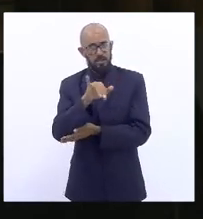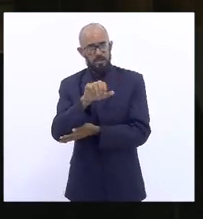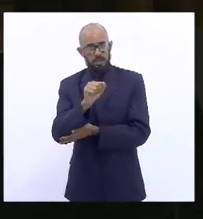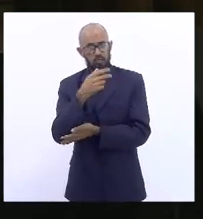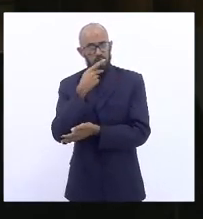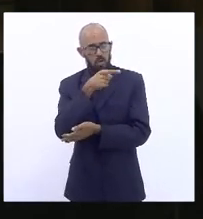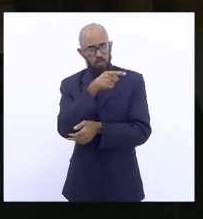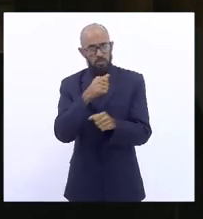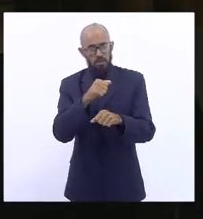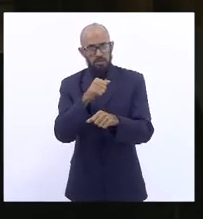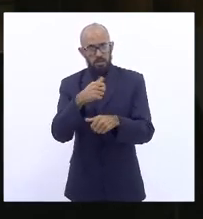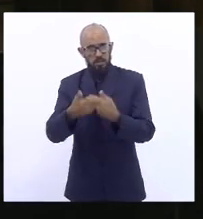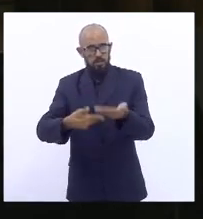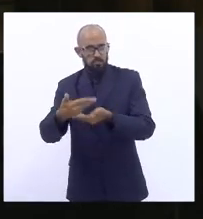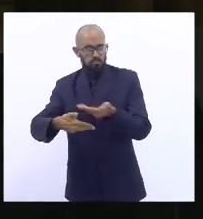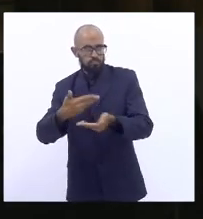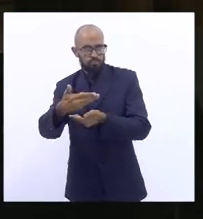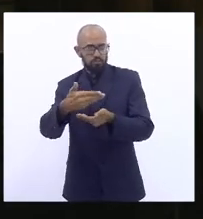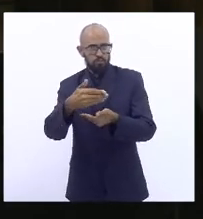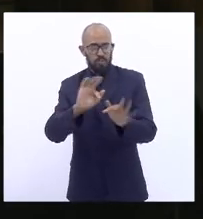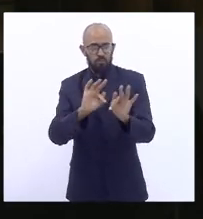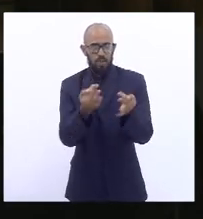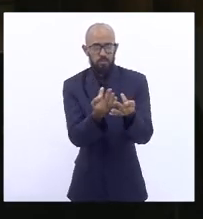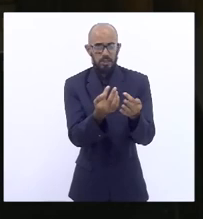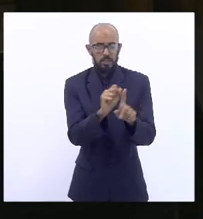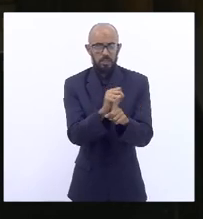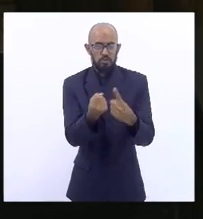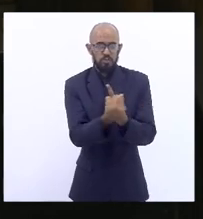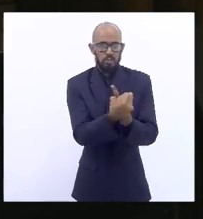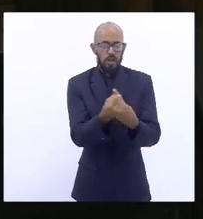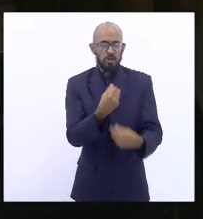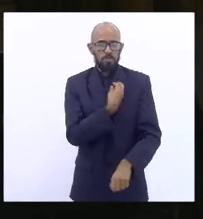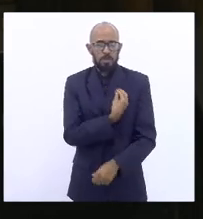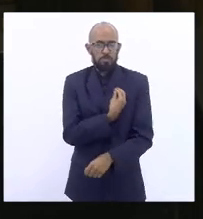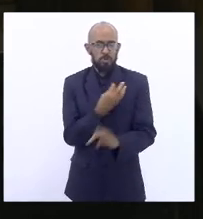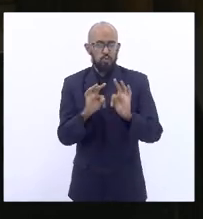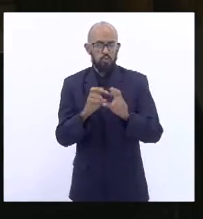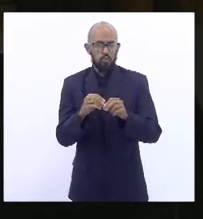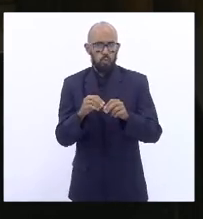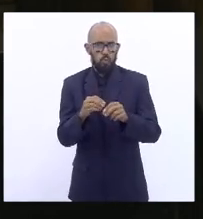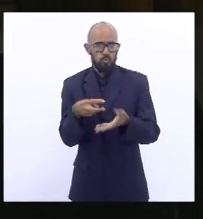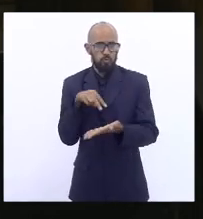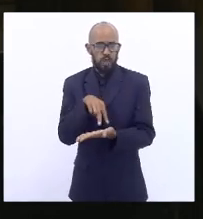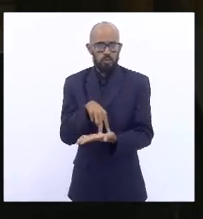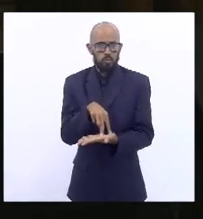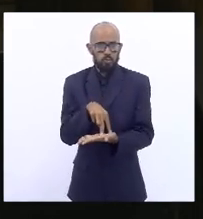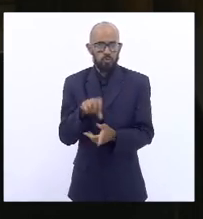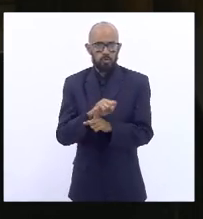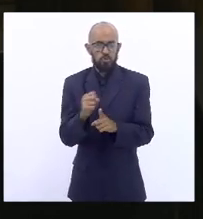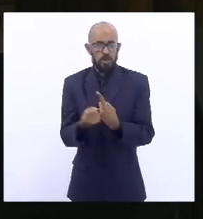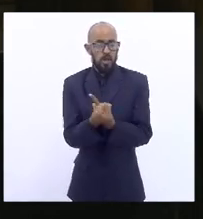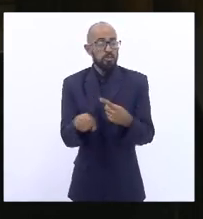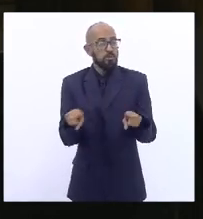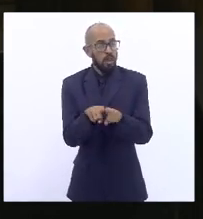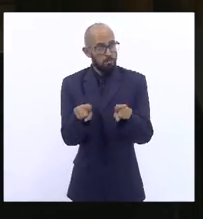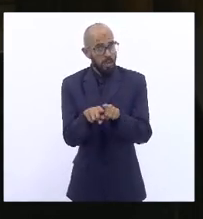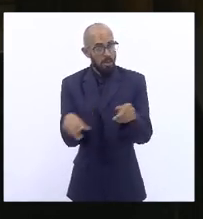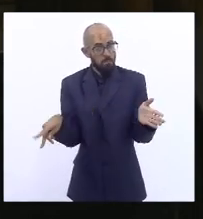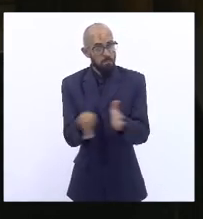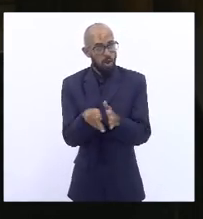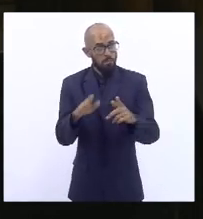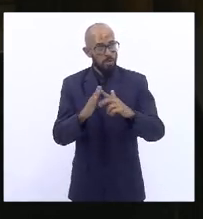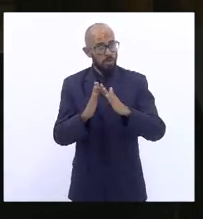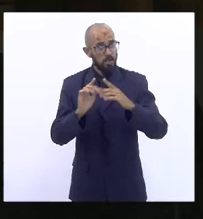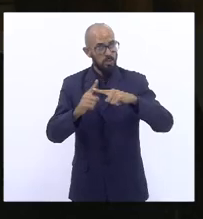sociedade, do envolvimento da família, da participação de todos os atores sociais, inclusive a própria igreja. Então é muito bom ver